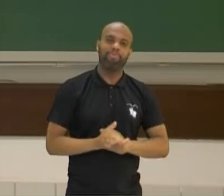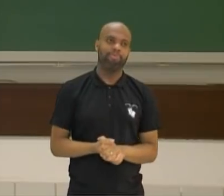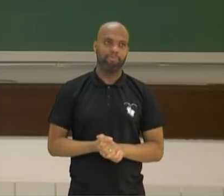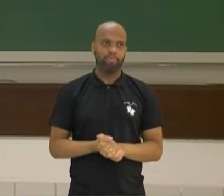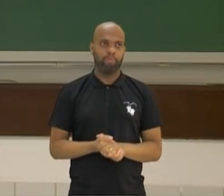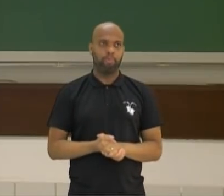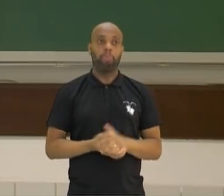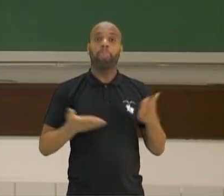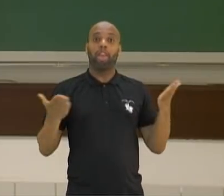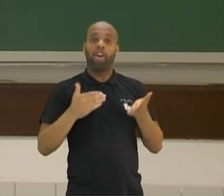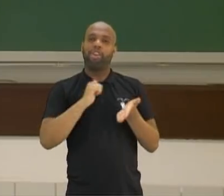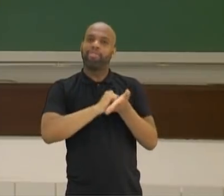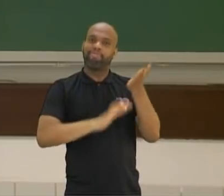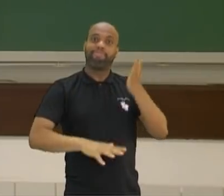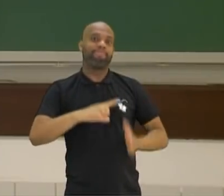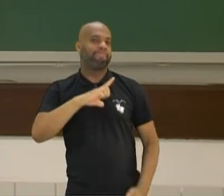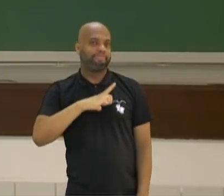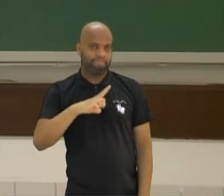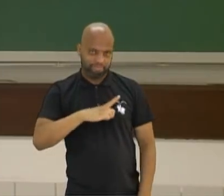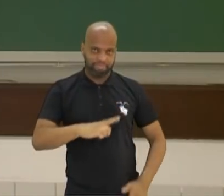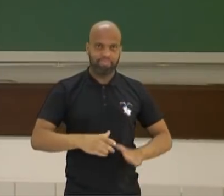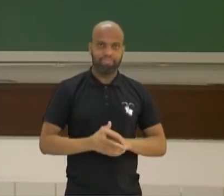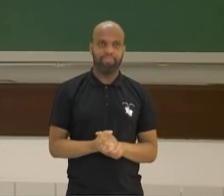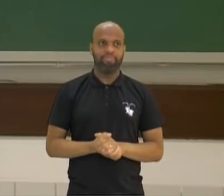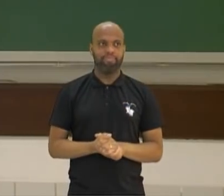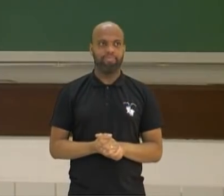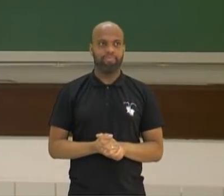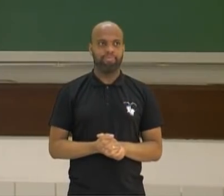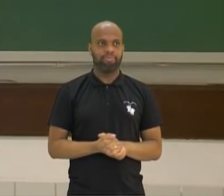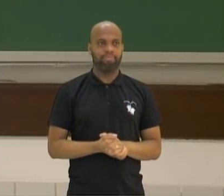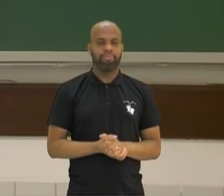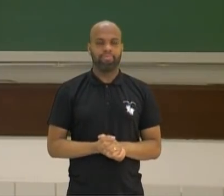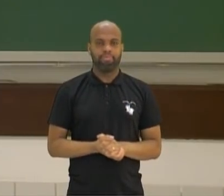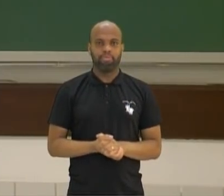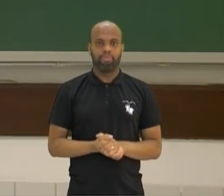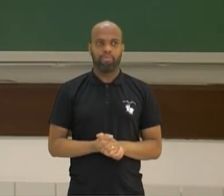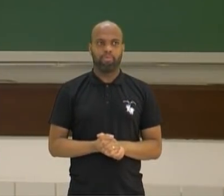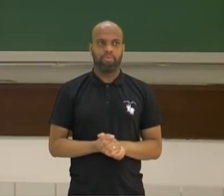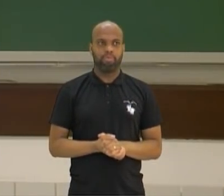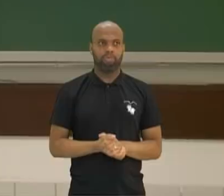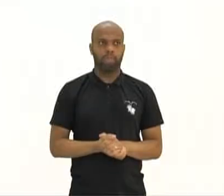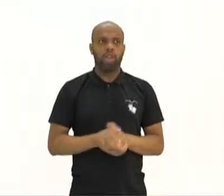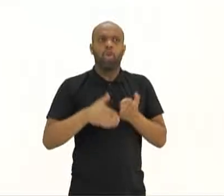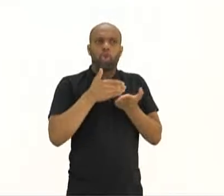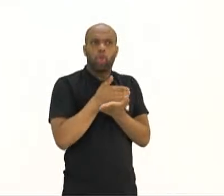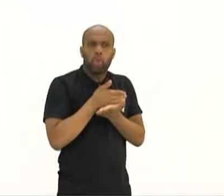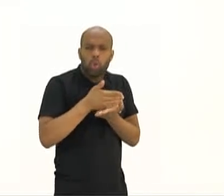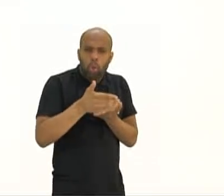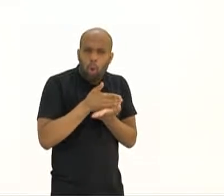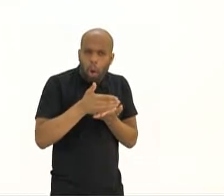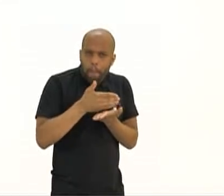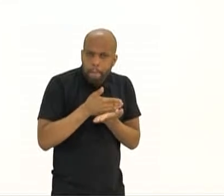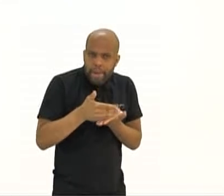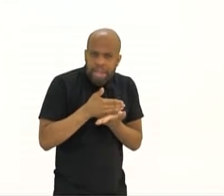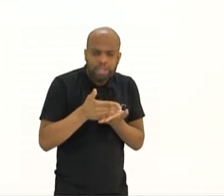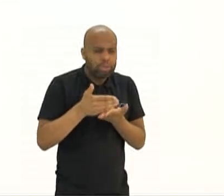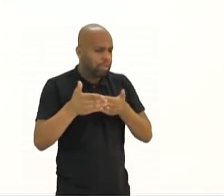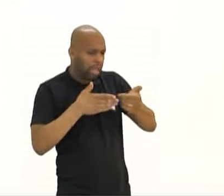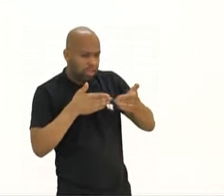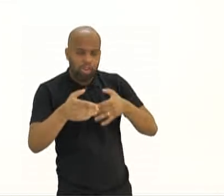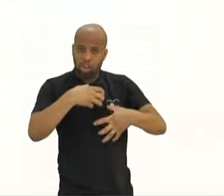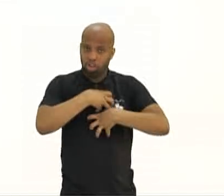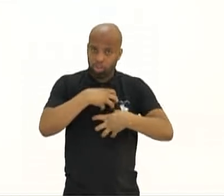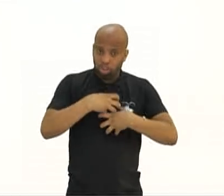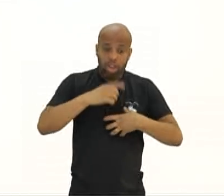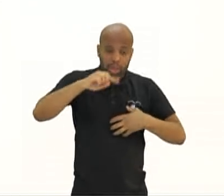E vamos, então, para mais uma atividade nossa, em que eu afirmo aqui. De começo, e fosse qual fosse,